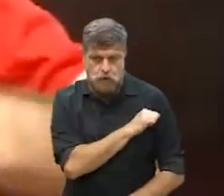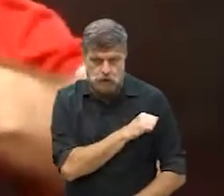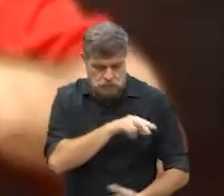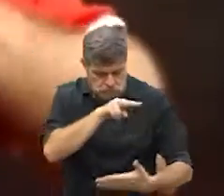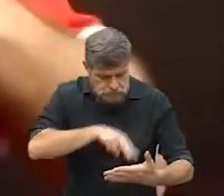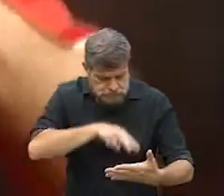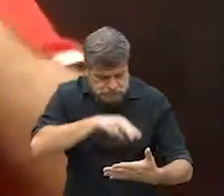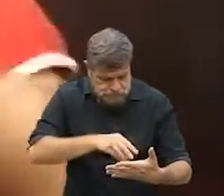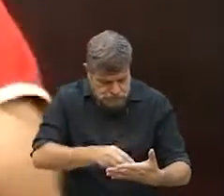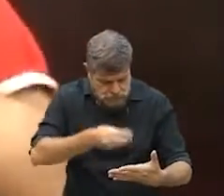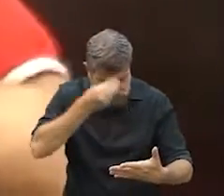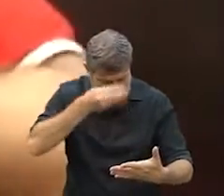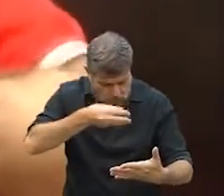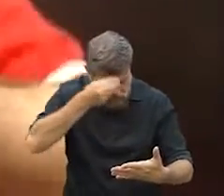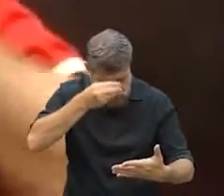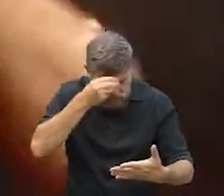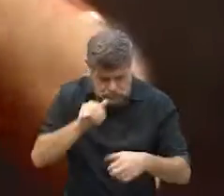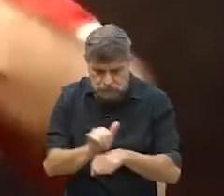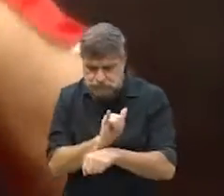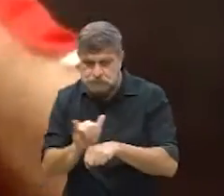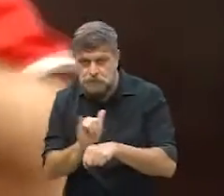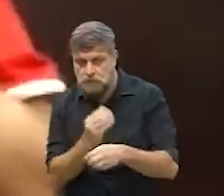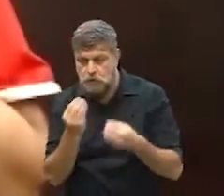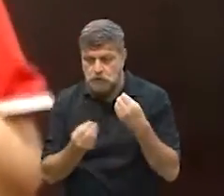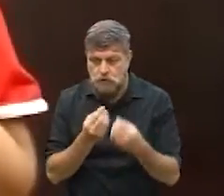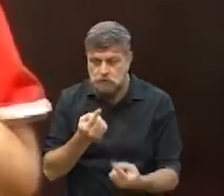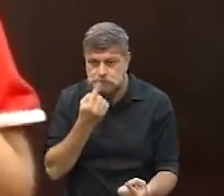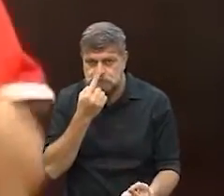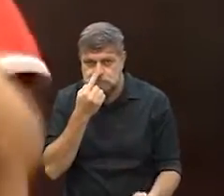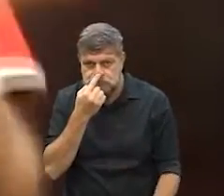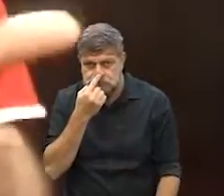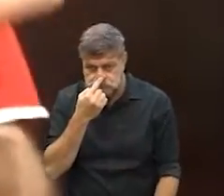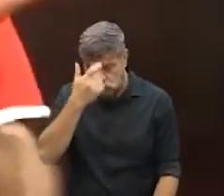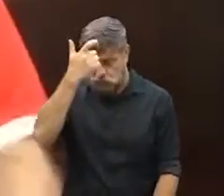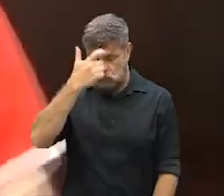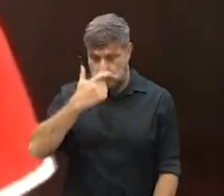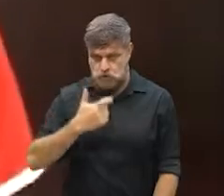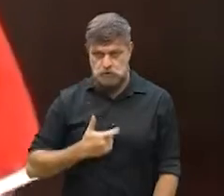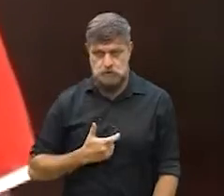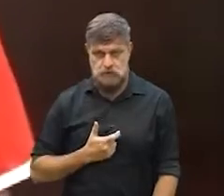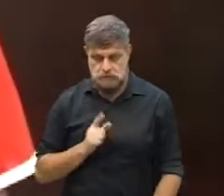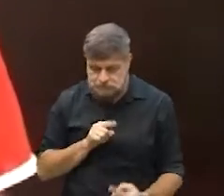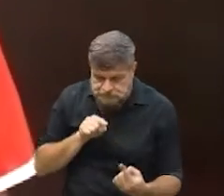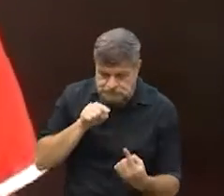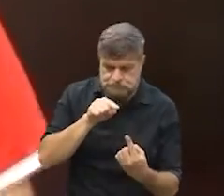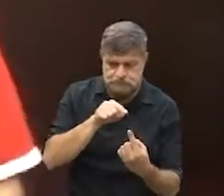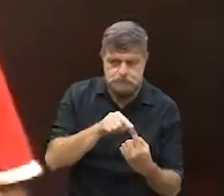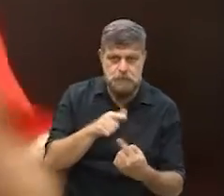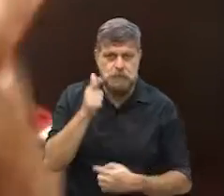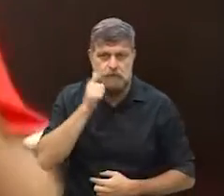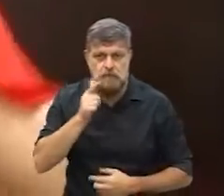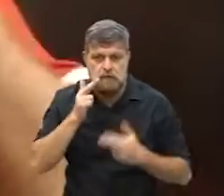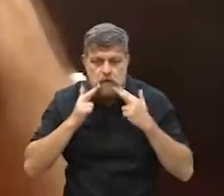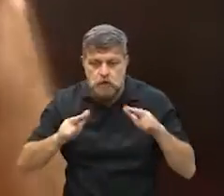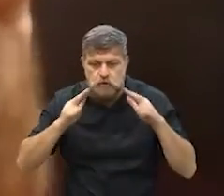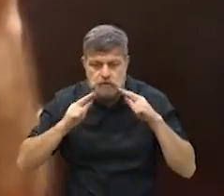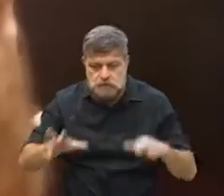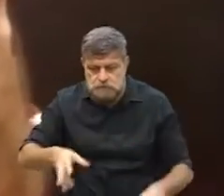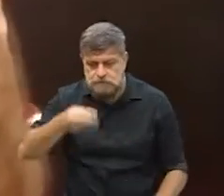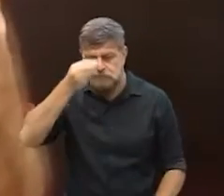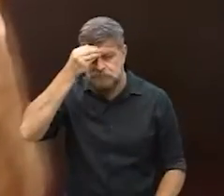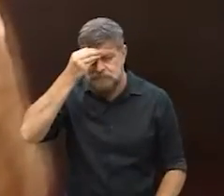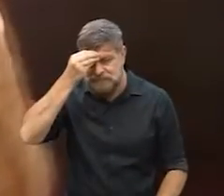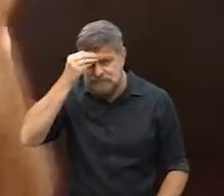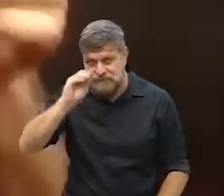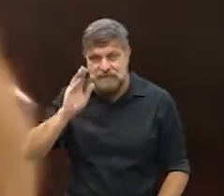vai encontrando o caminho dele, o que é melhor para ele, o que se encaixa melhor no estilo dele, para ele poder ir atrás dos noticiários e